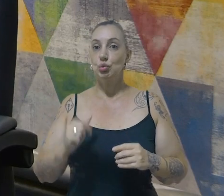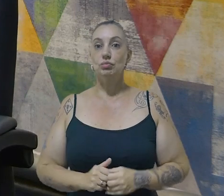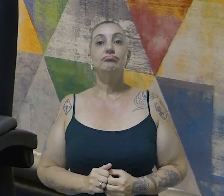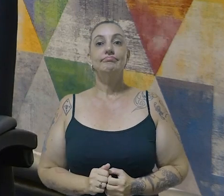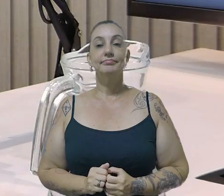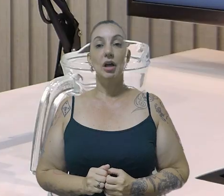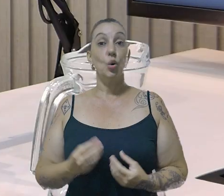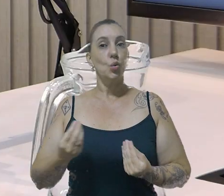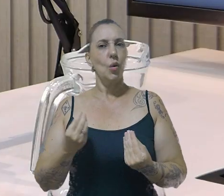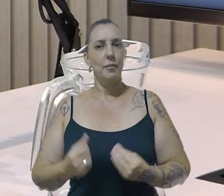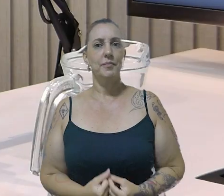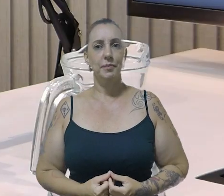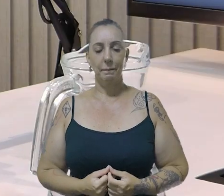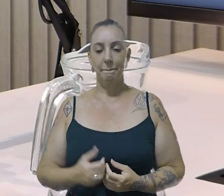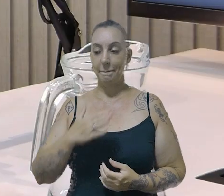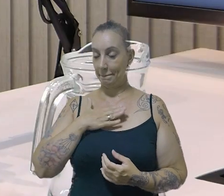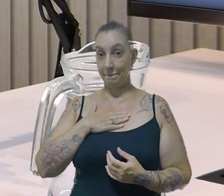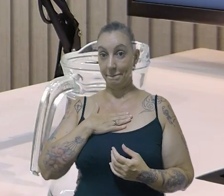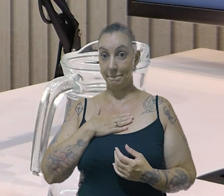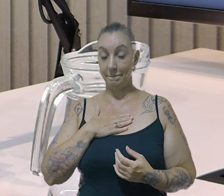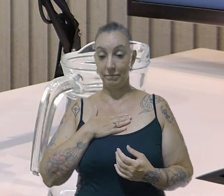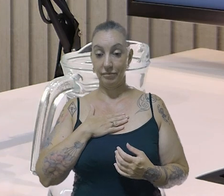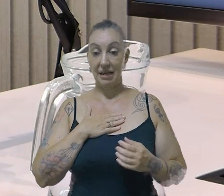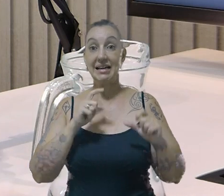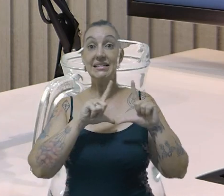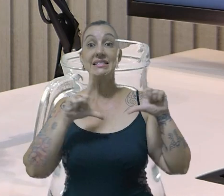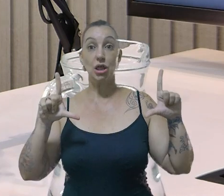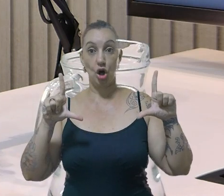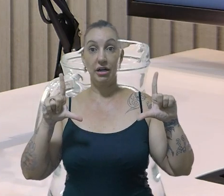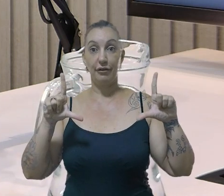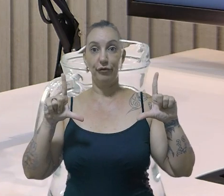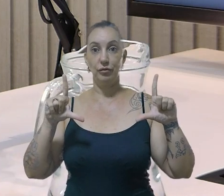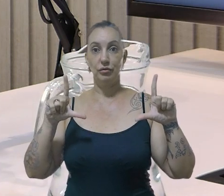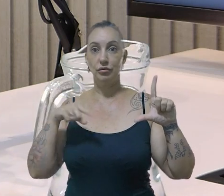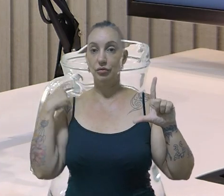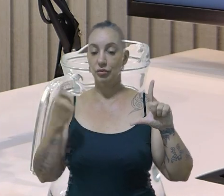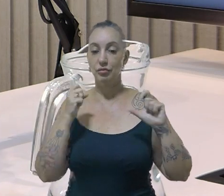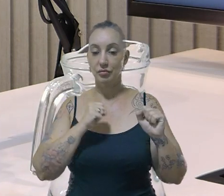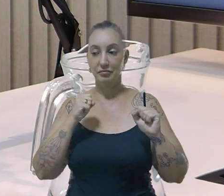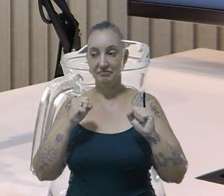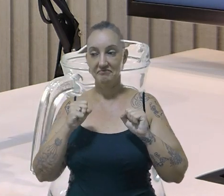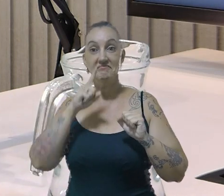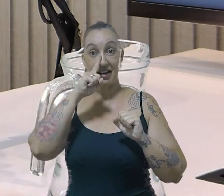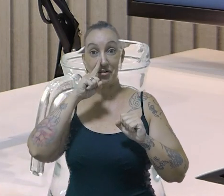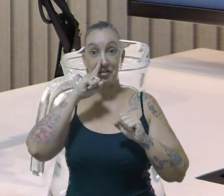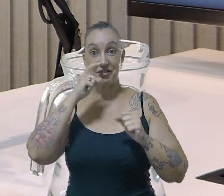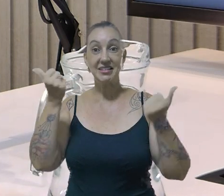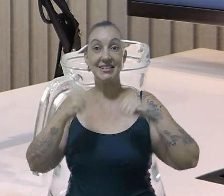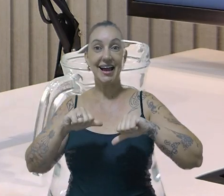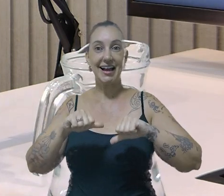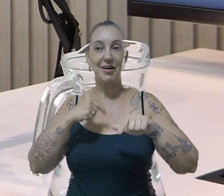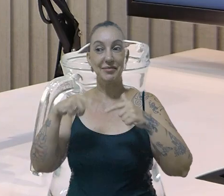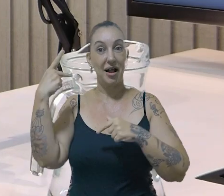que é isso eu ten eu e tanto eu quanto cenógrafo cenógrafa a gente tem Total poder de estragar o trabalho um do outro assim